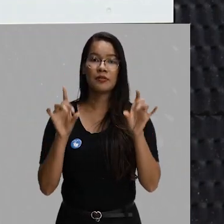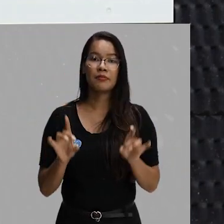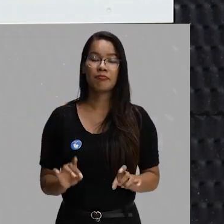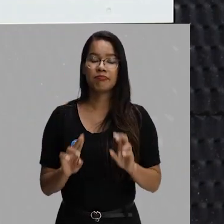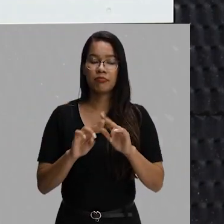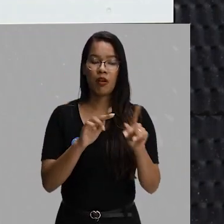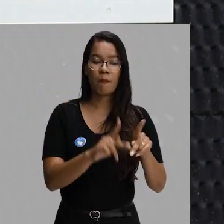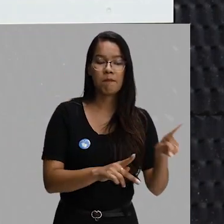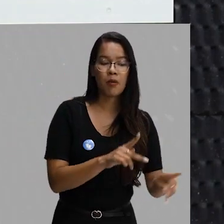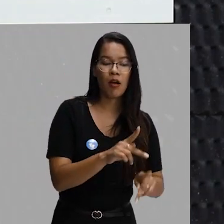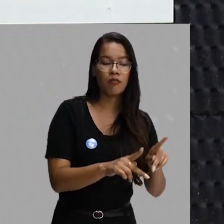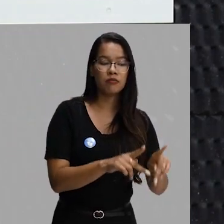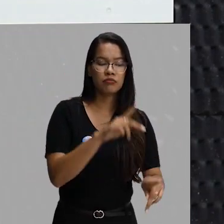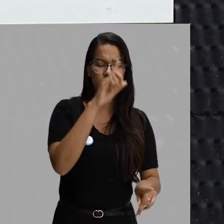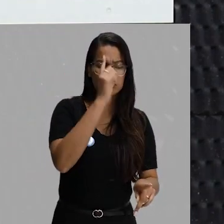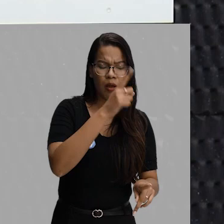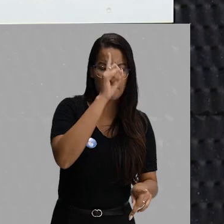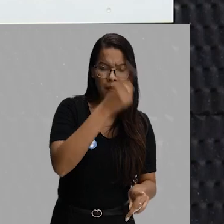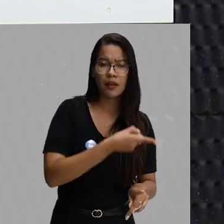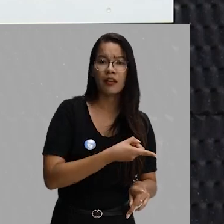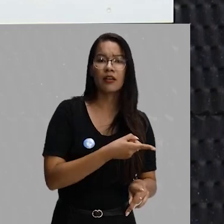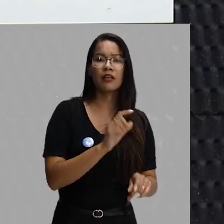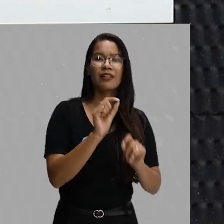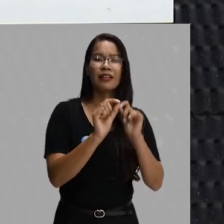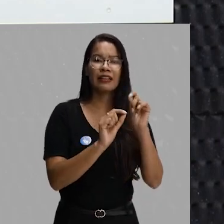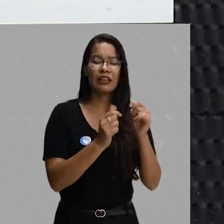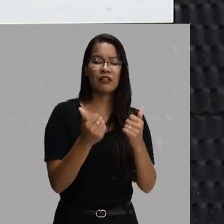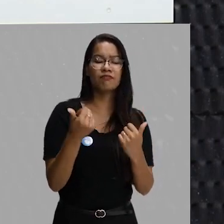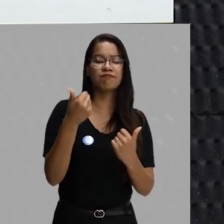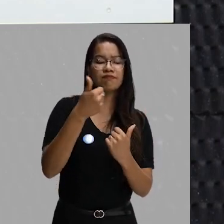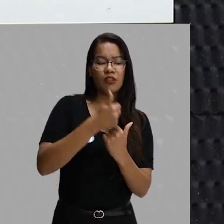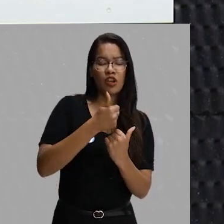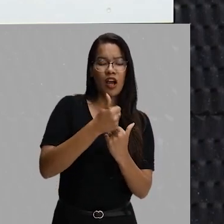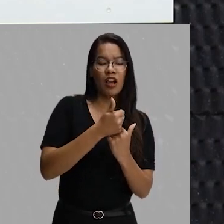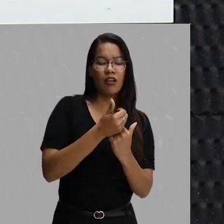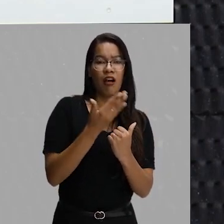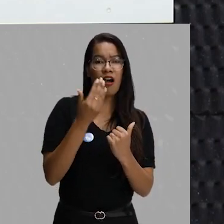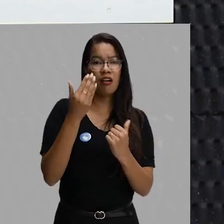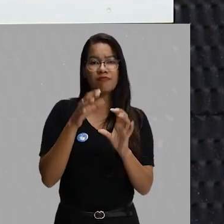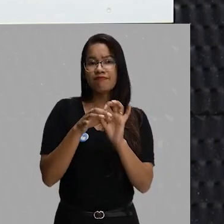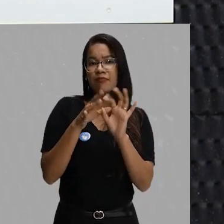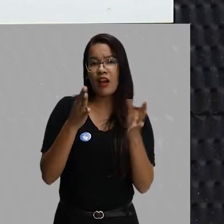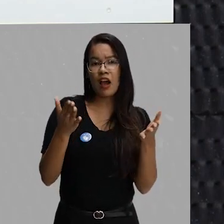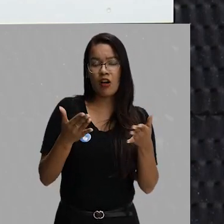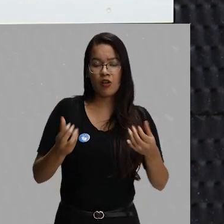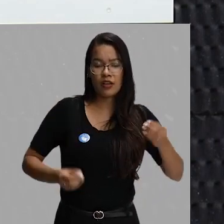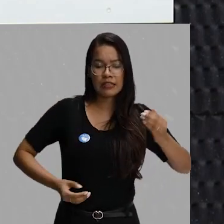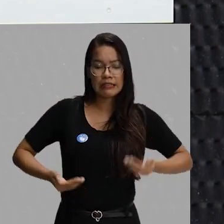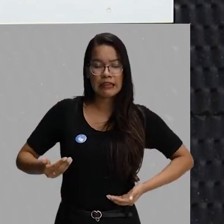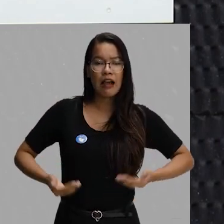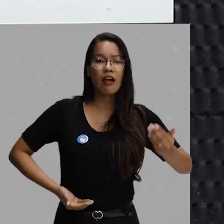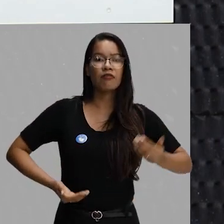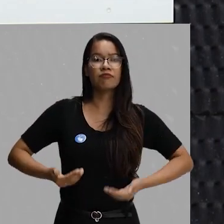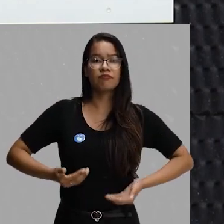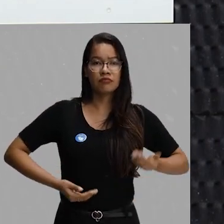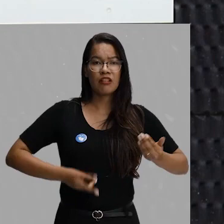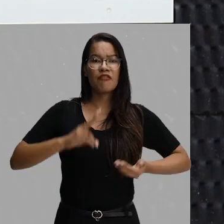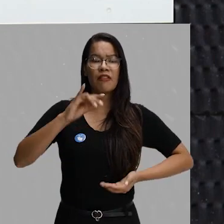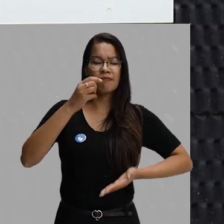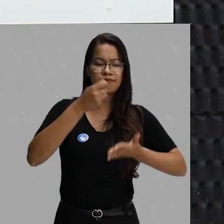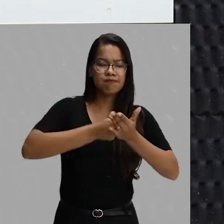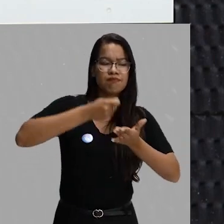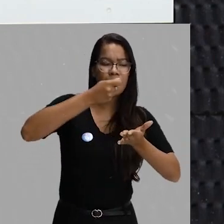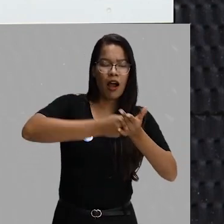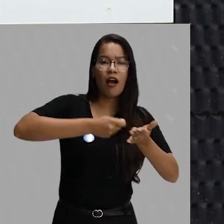esses povos dominados, que estão sendo convertidos em escravos, que estão pagando altos tributos, o que vai inclusive gerar